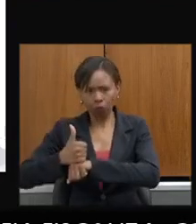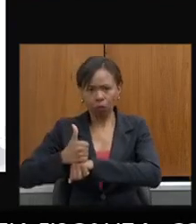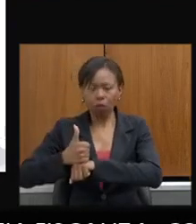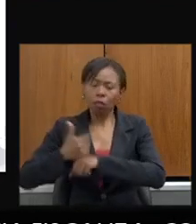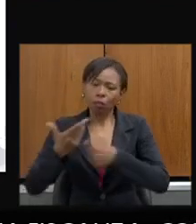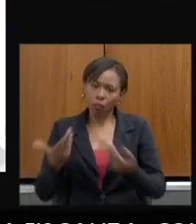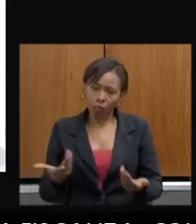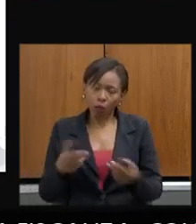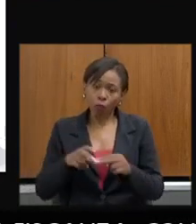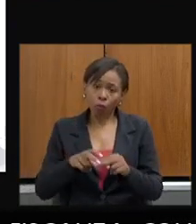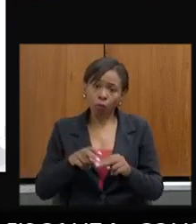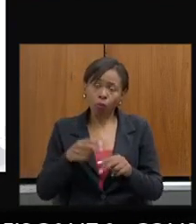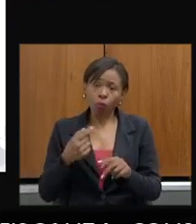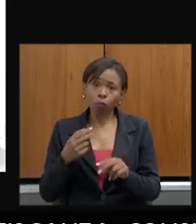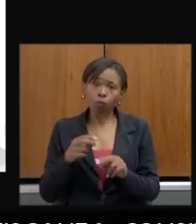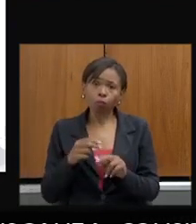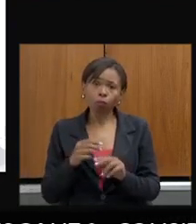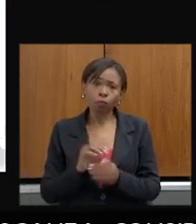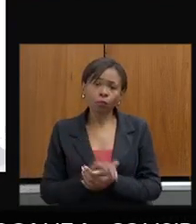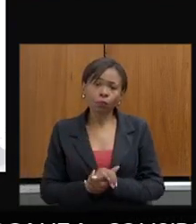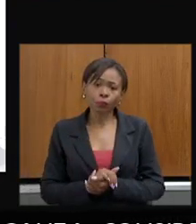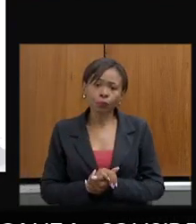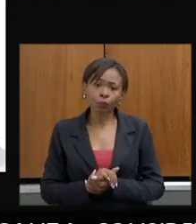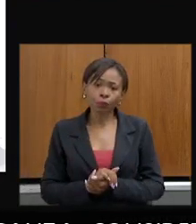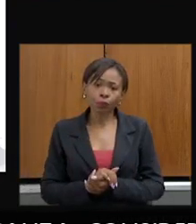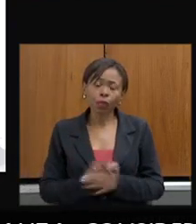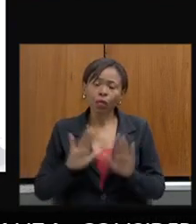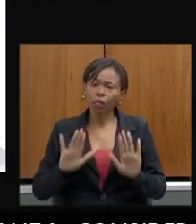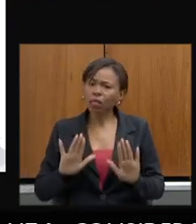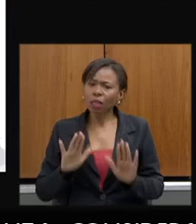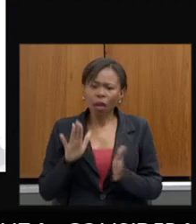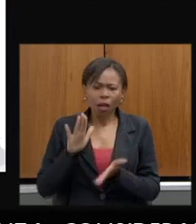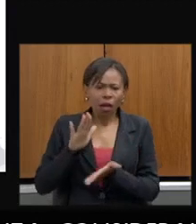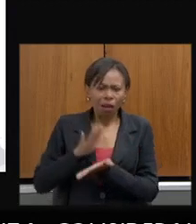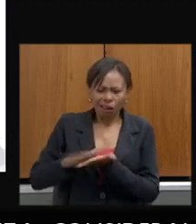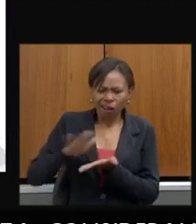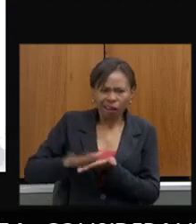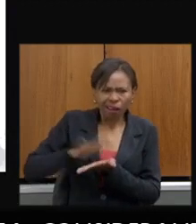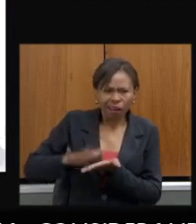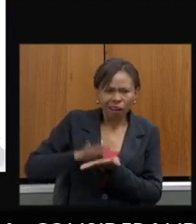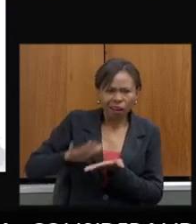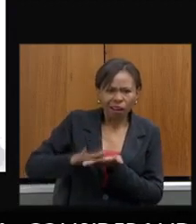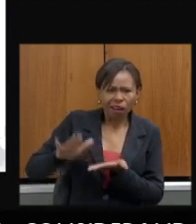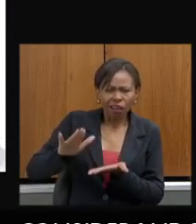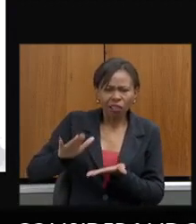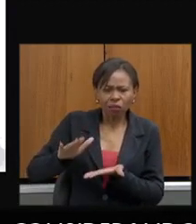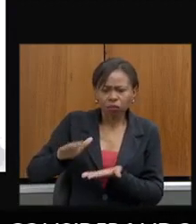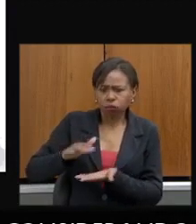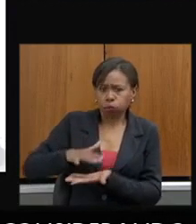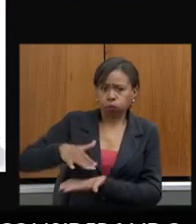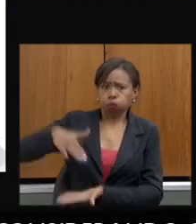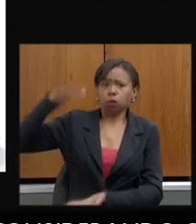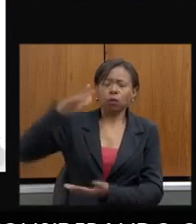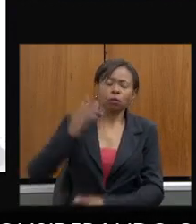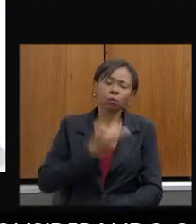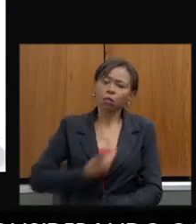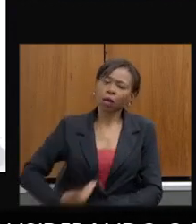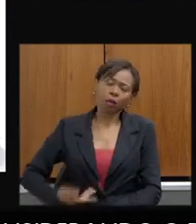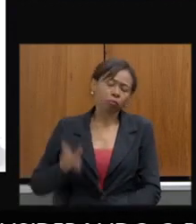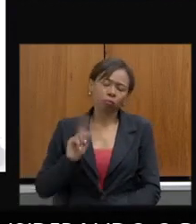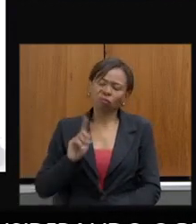substitui é feito sem onerar o estado e qual o valor aí é